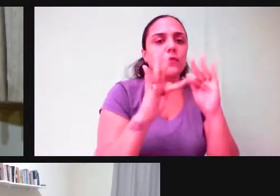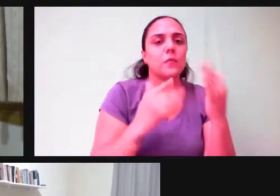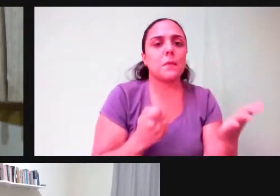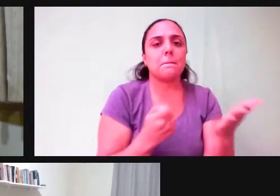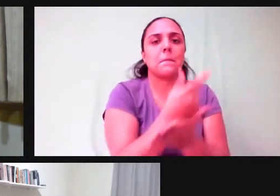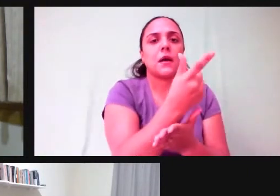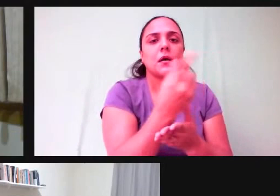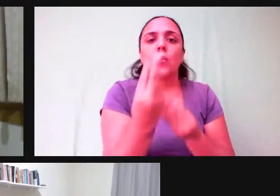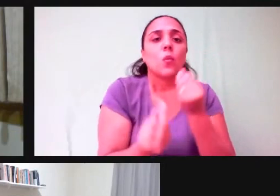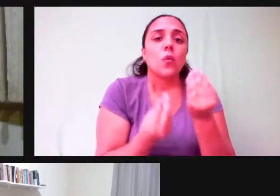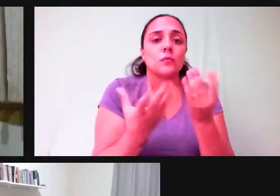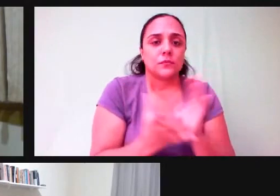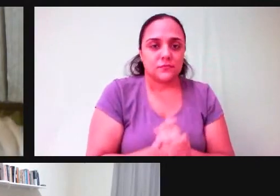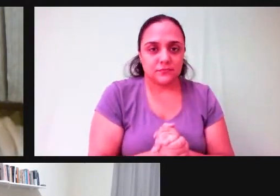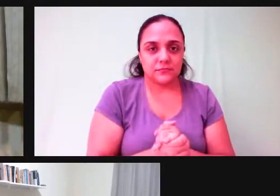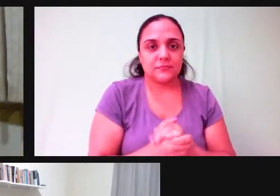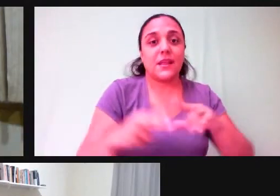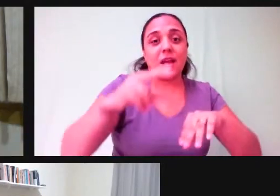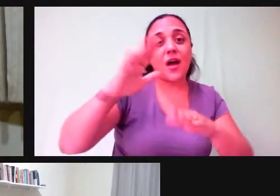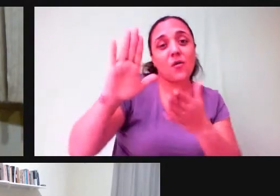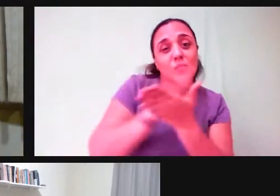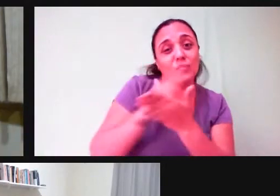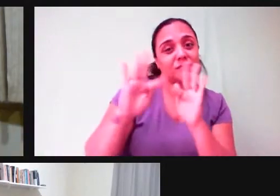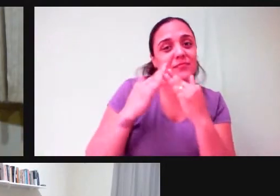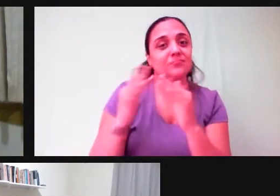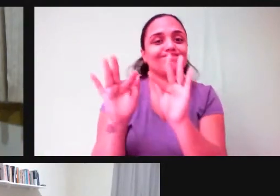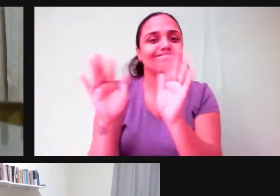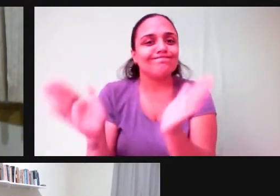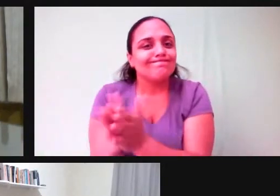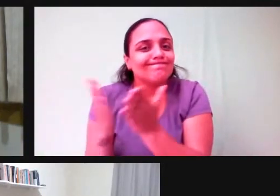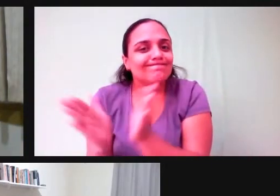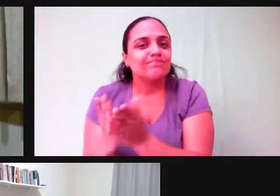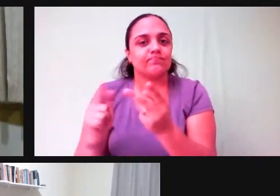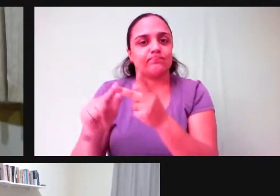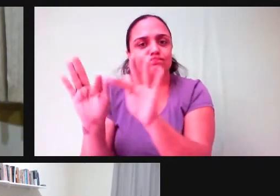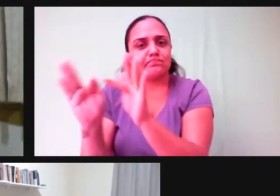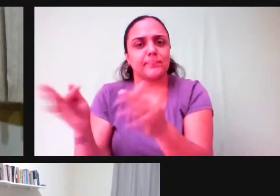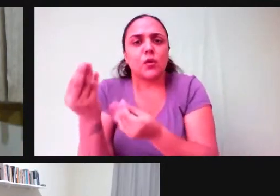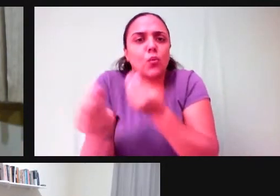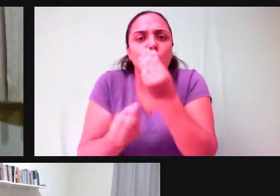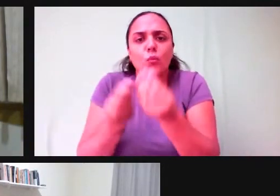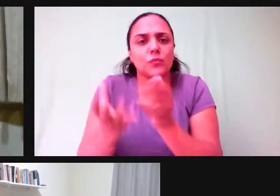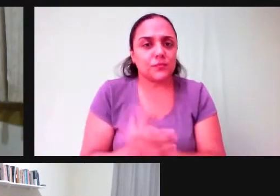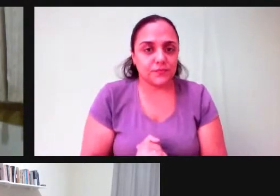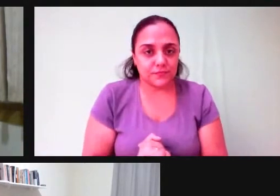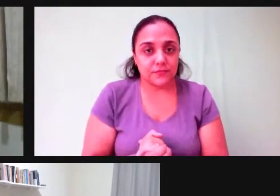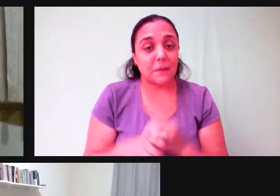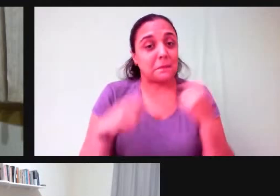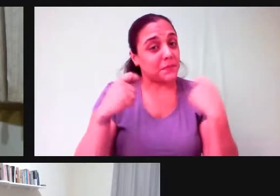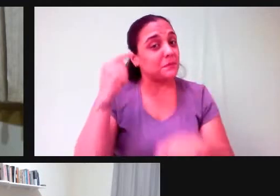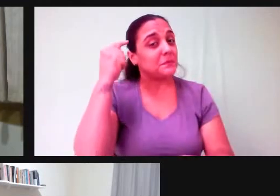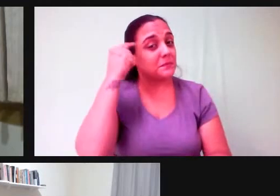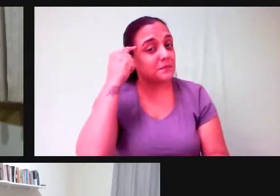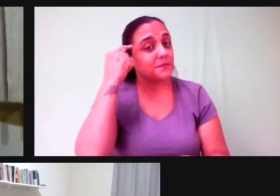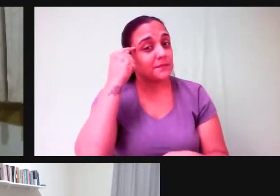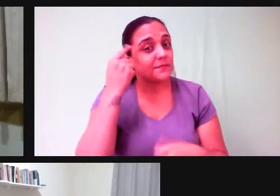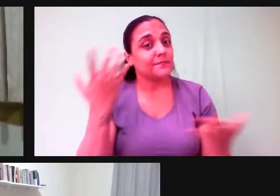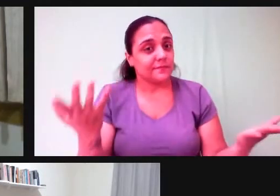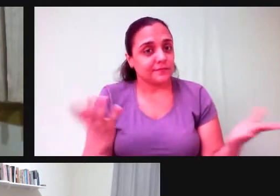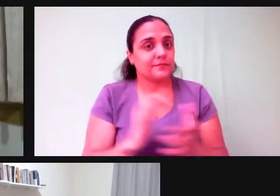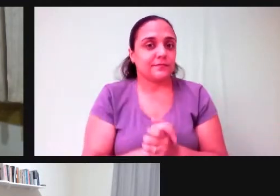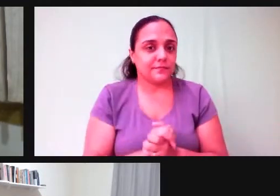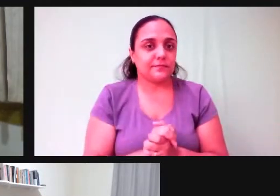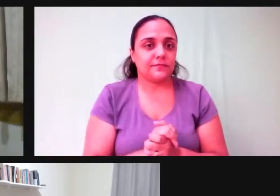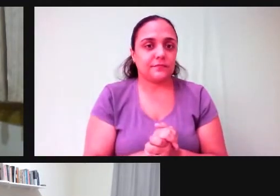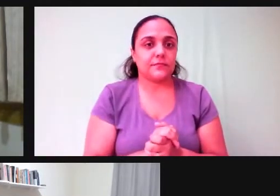vista socioeconômico e cultural, né, e acessível também para o que faz parte da realidade daquelas